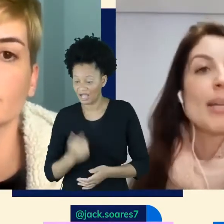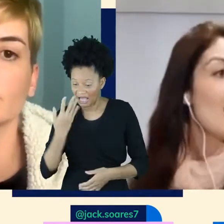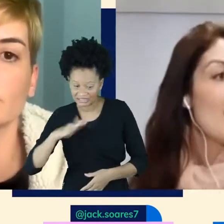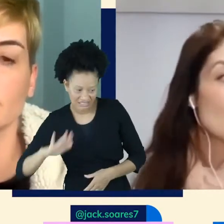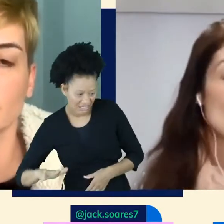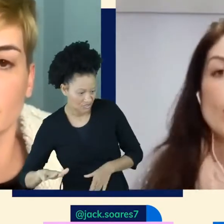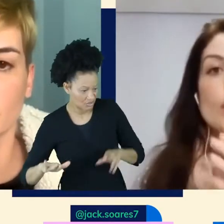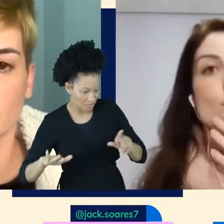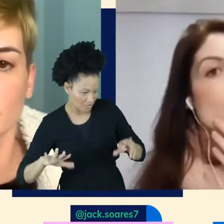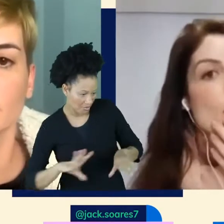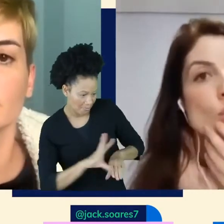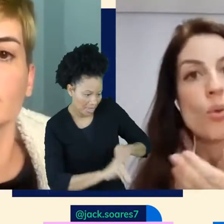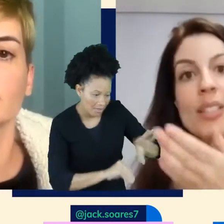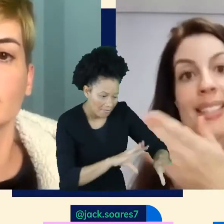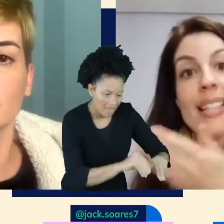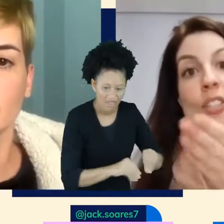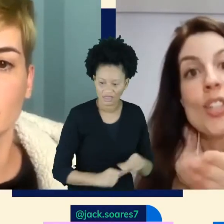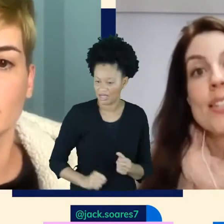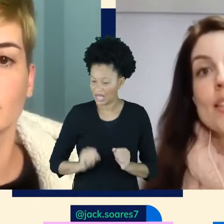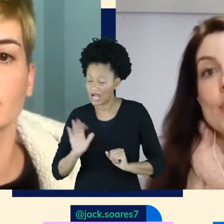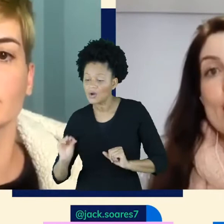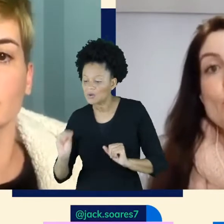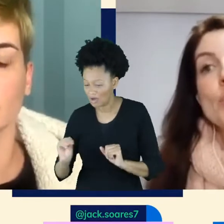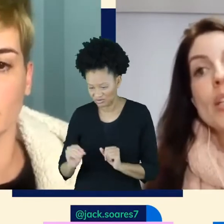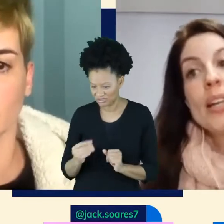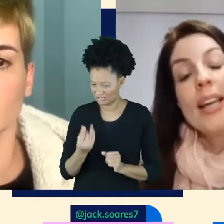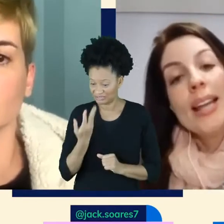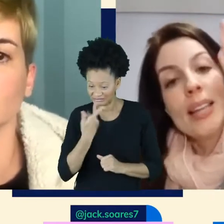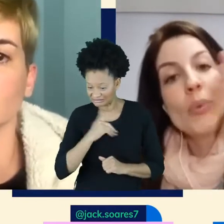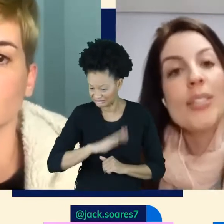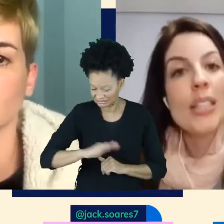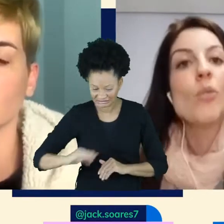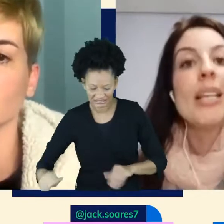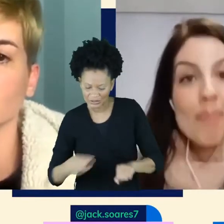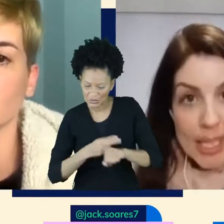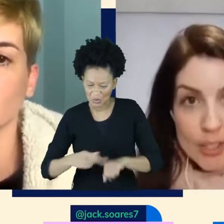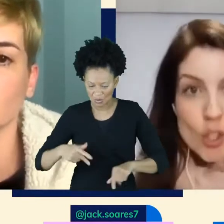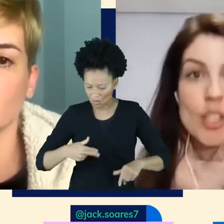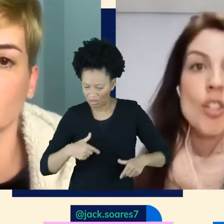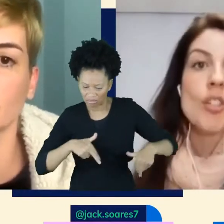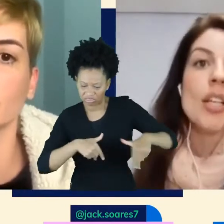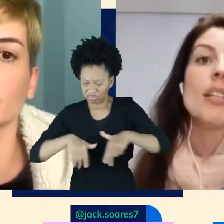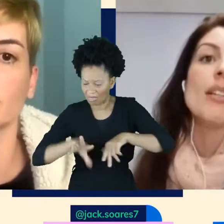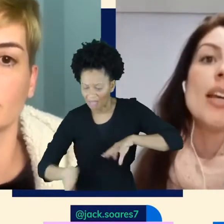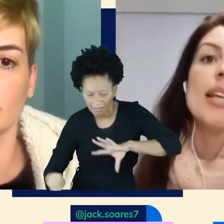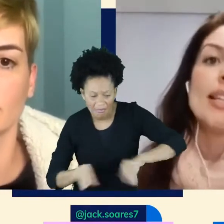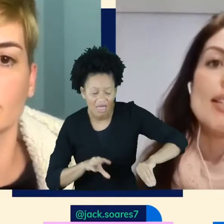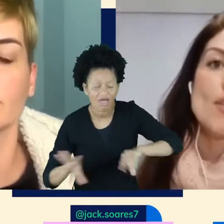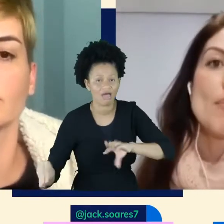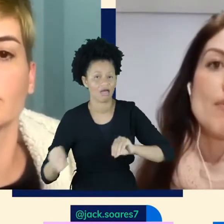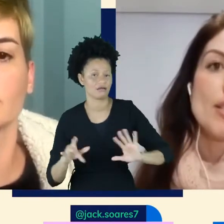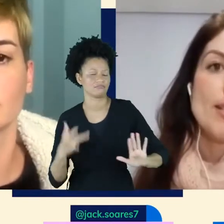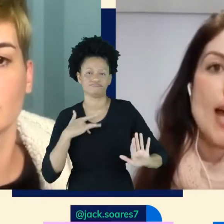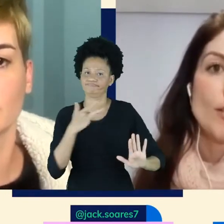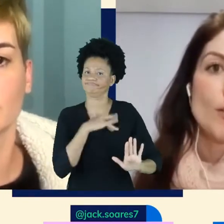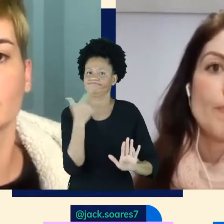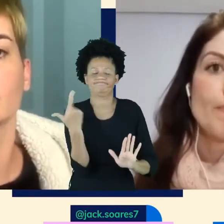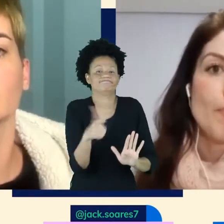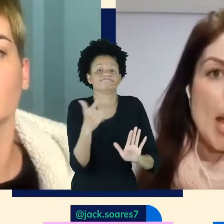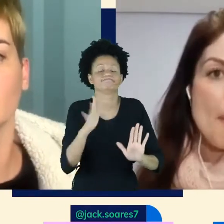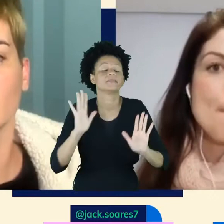casa peladas tocando umas às outras, nada disso é saudável, porque não ensina o limite que a gente tem que ter em relação à